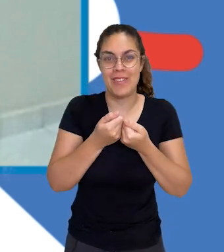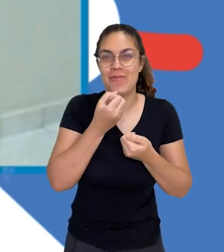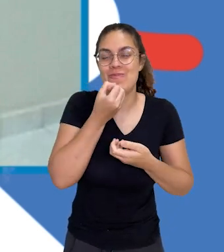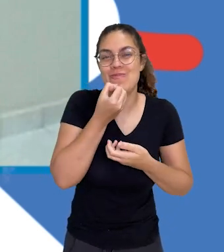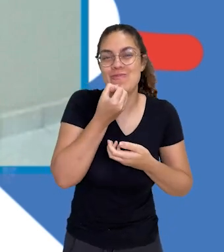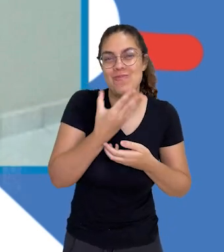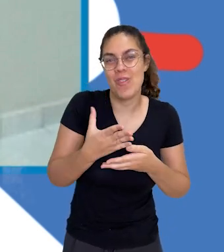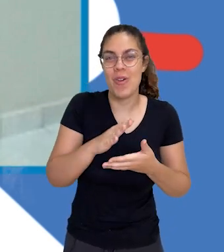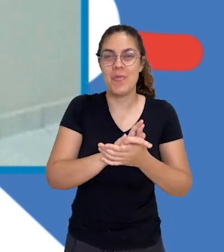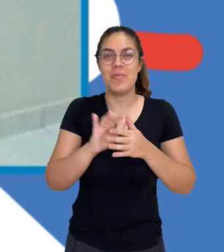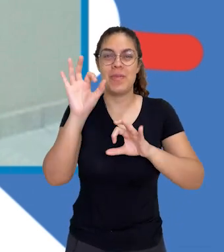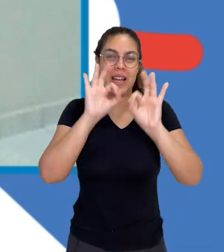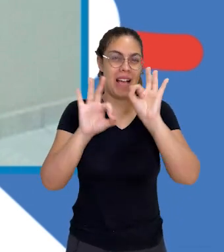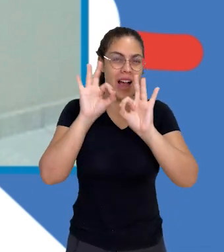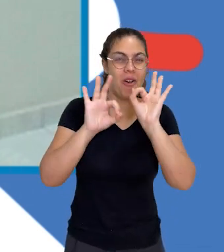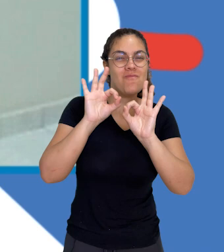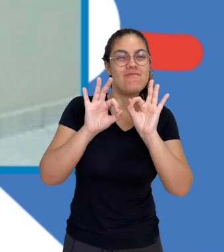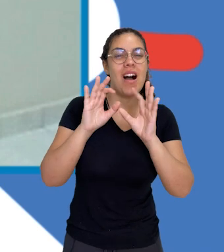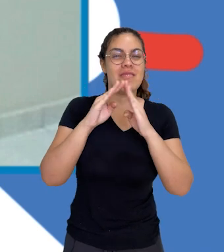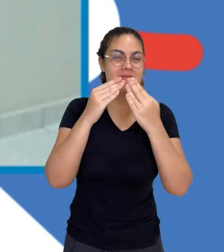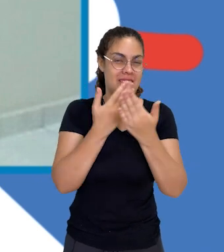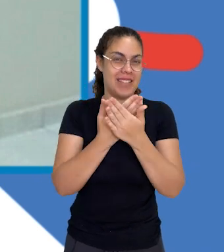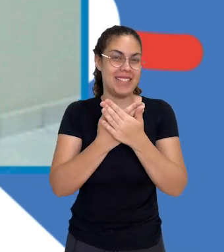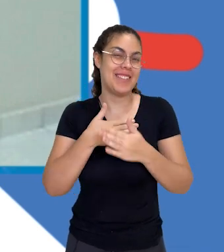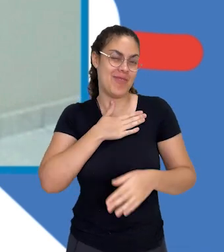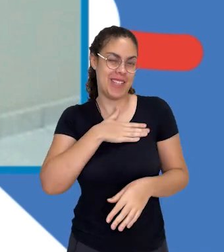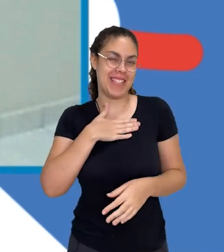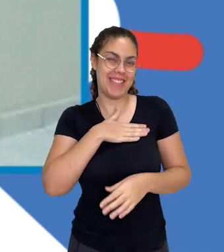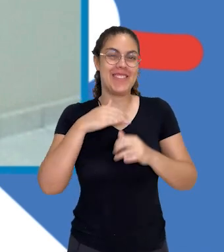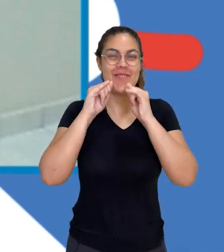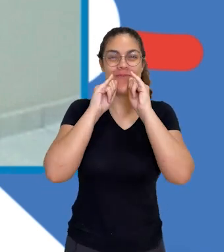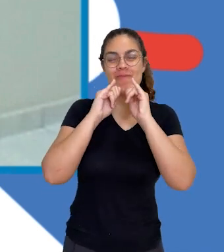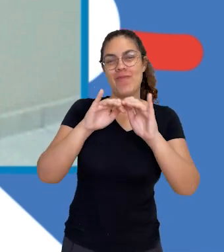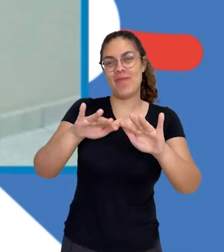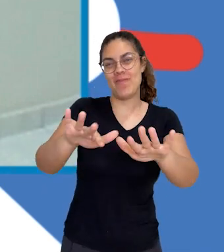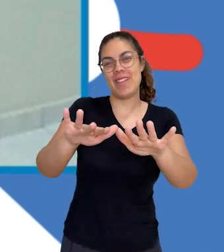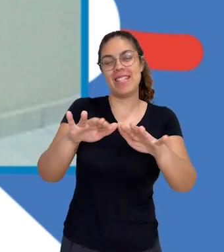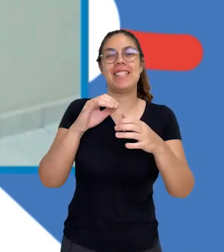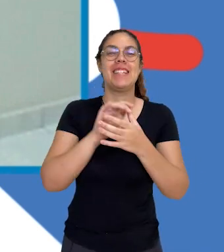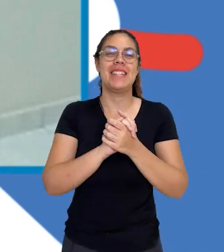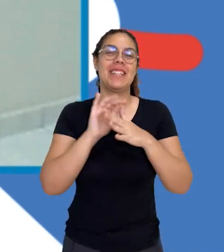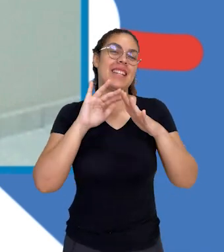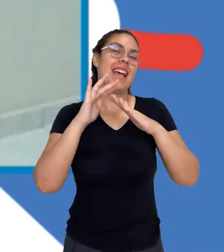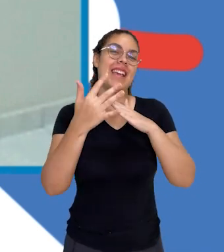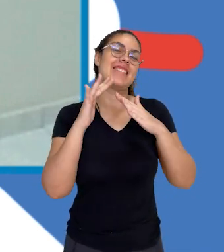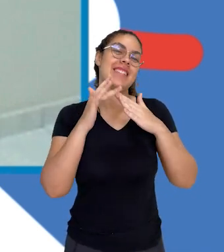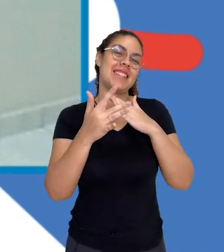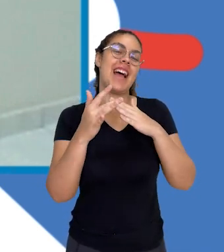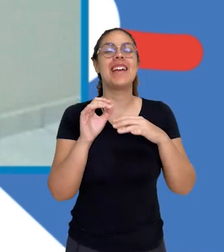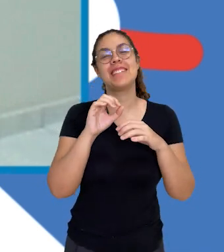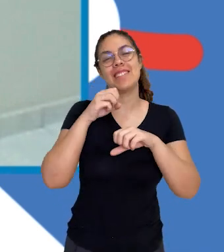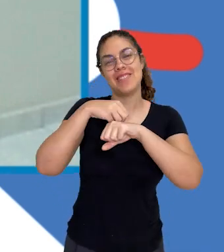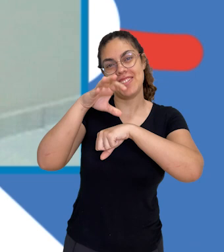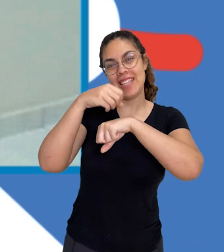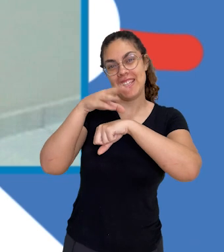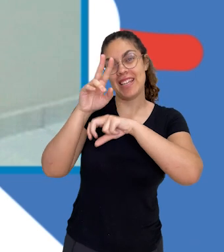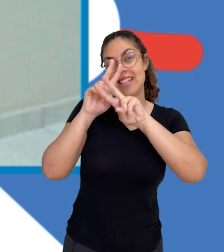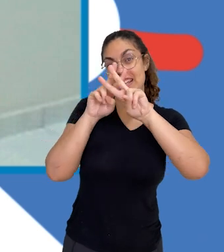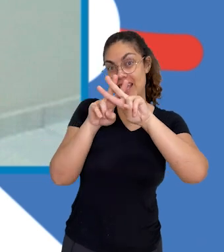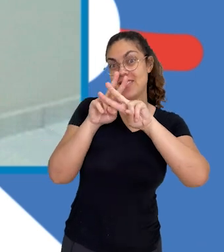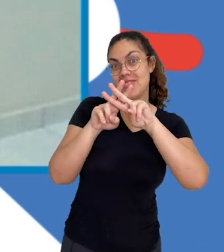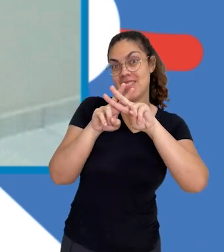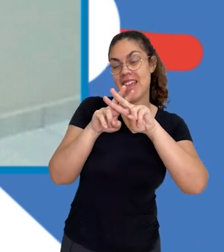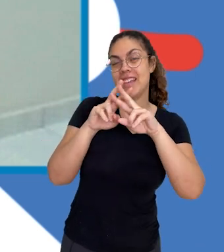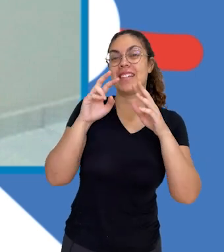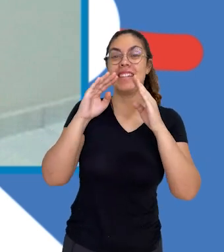prontinhos para adaptar para sua prática como educador Espero que tenha curtido E compartilhe nas redes sociais as suas próprias dicas usando